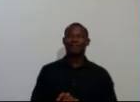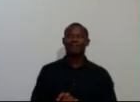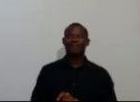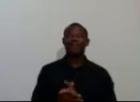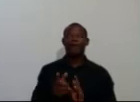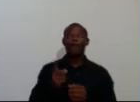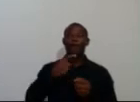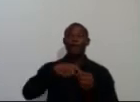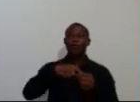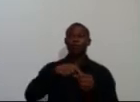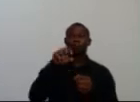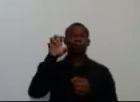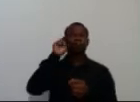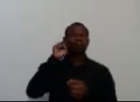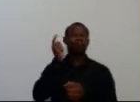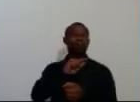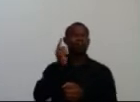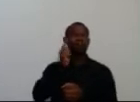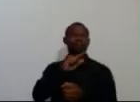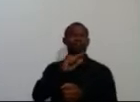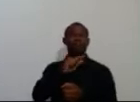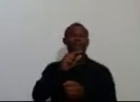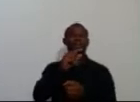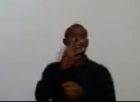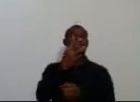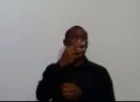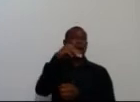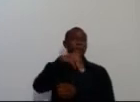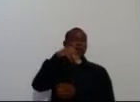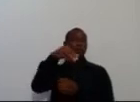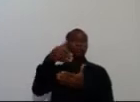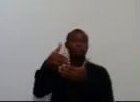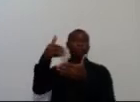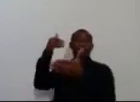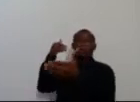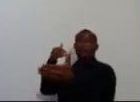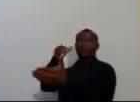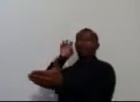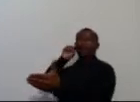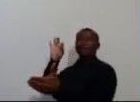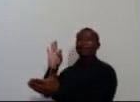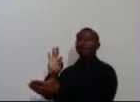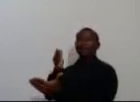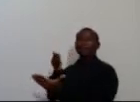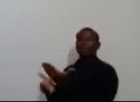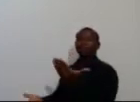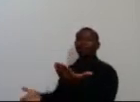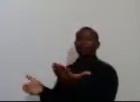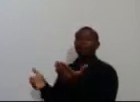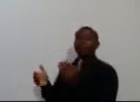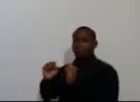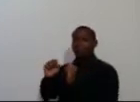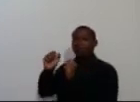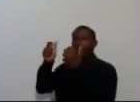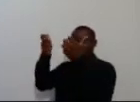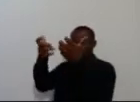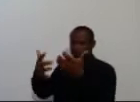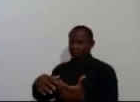O que vocês falaram há uns 3 minutos até agora, ninguém ouviu. Se vocês puderem repetir, 3 minutos para